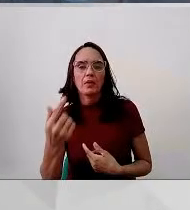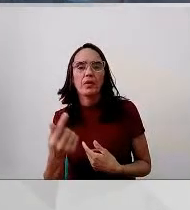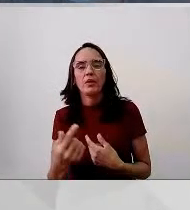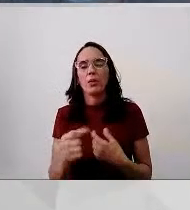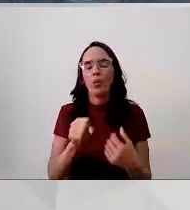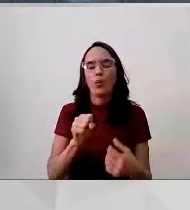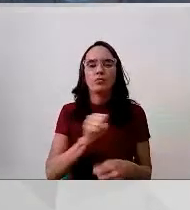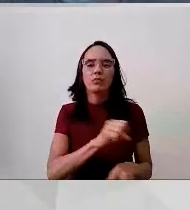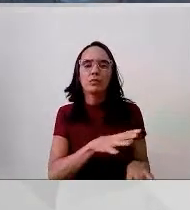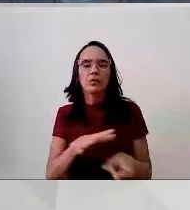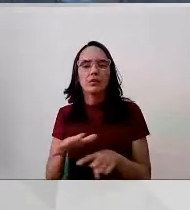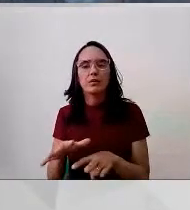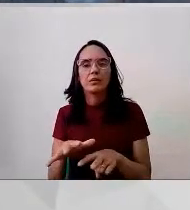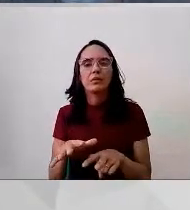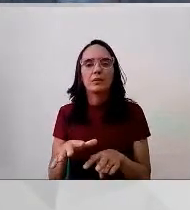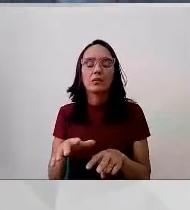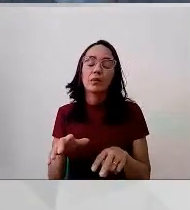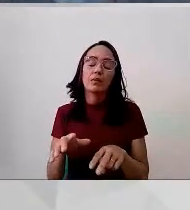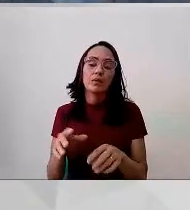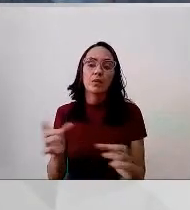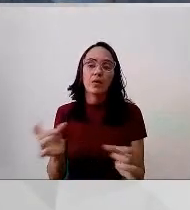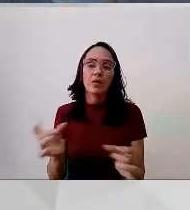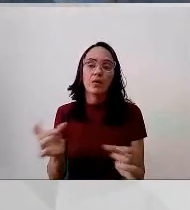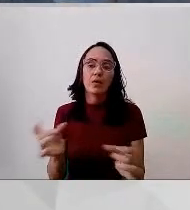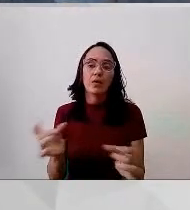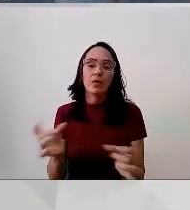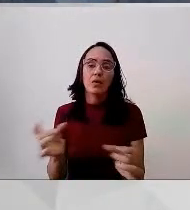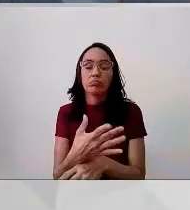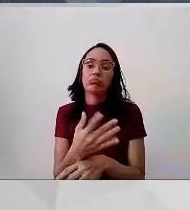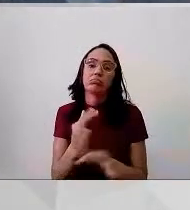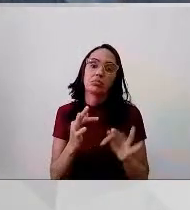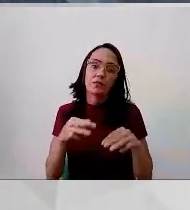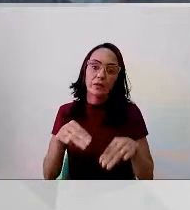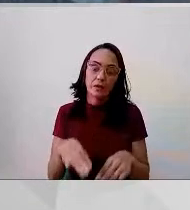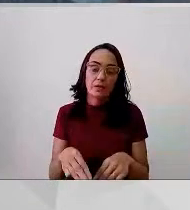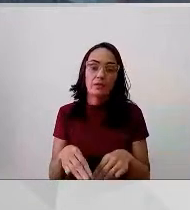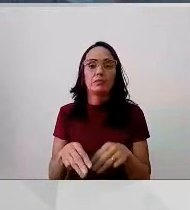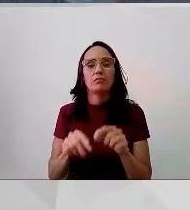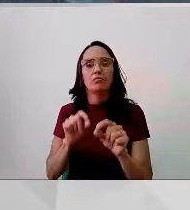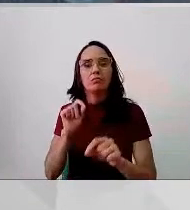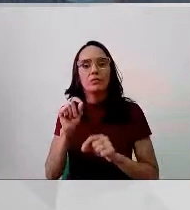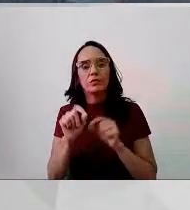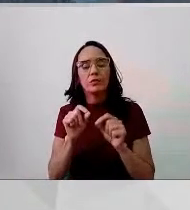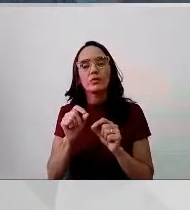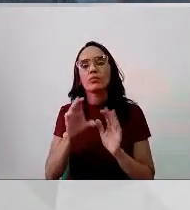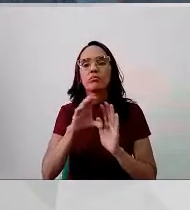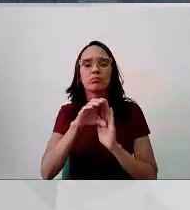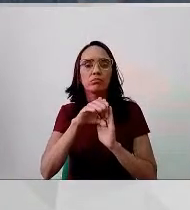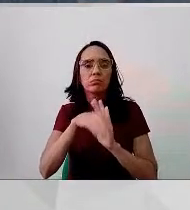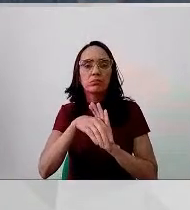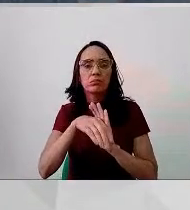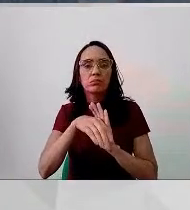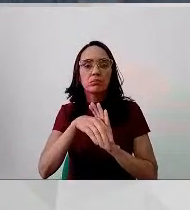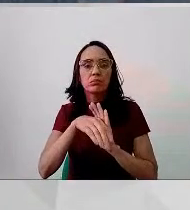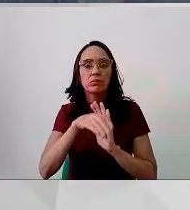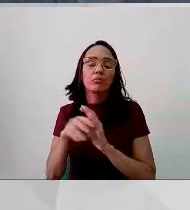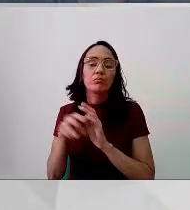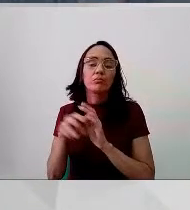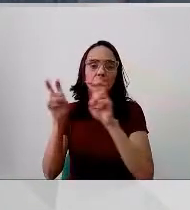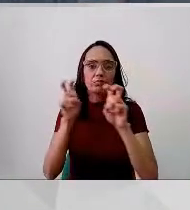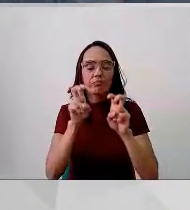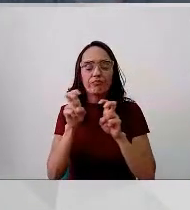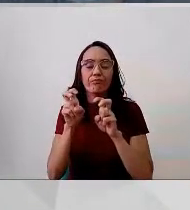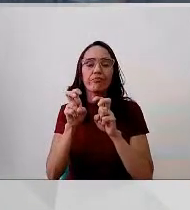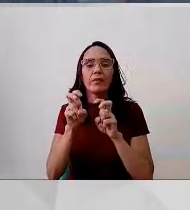foi concluída, né, com a definição de termo, e dizer todo mundo que estudava assuntos parecidos com